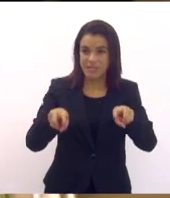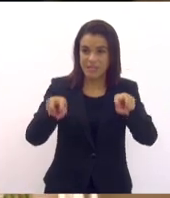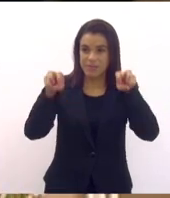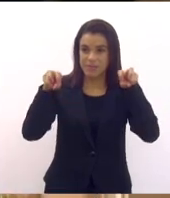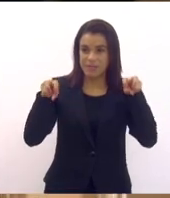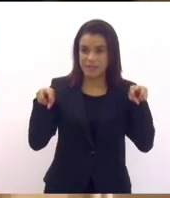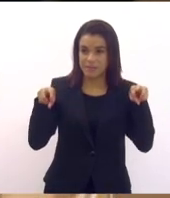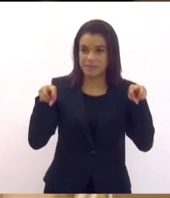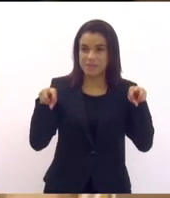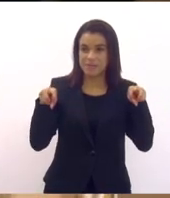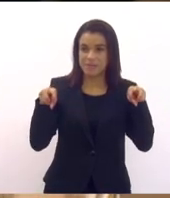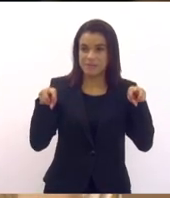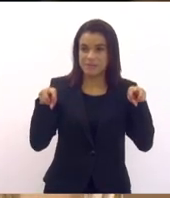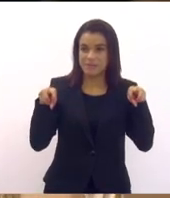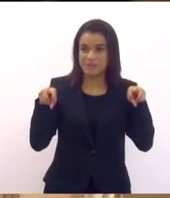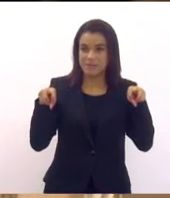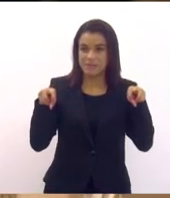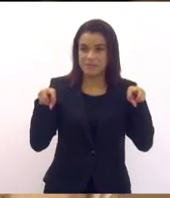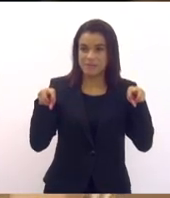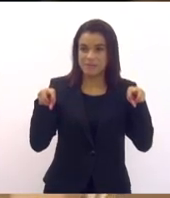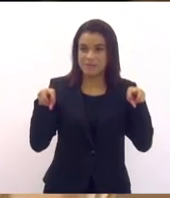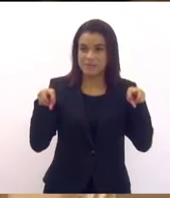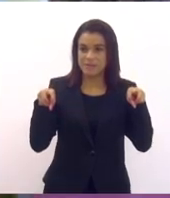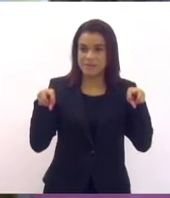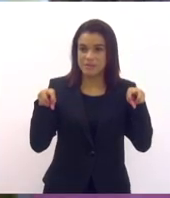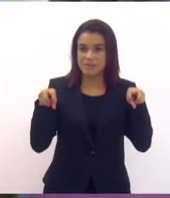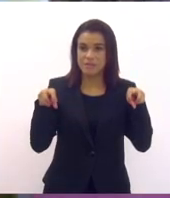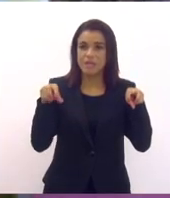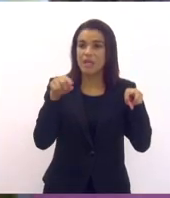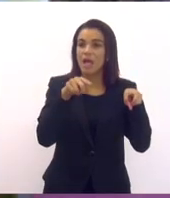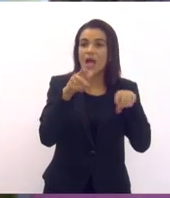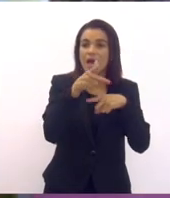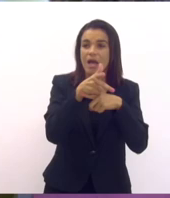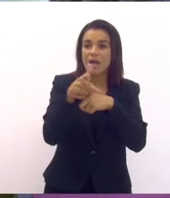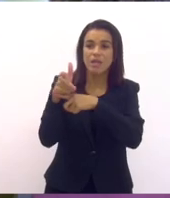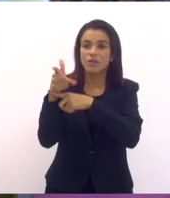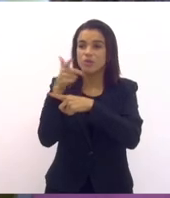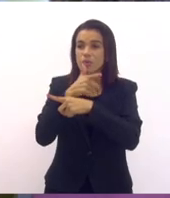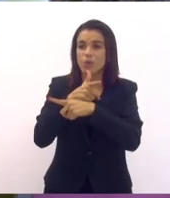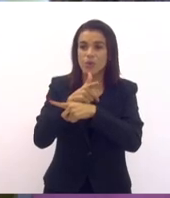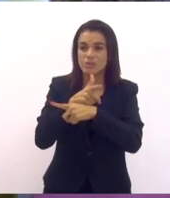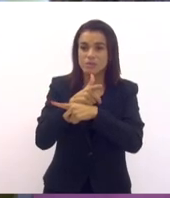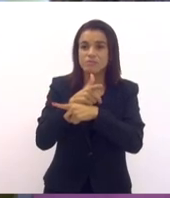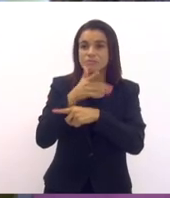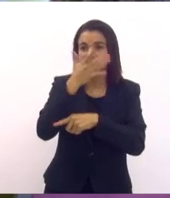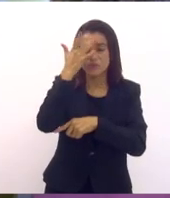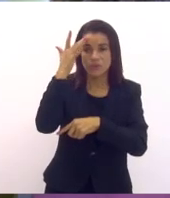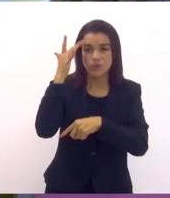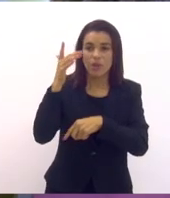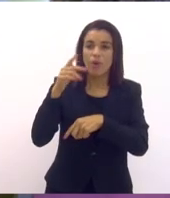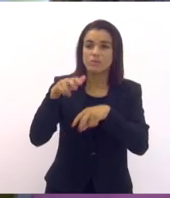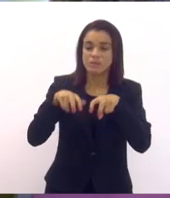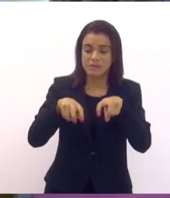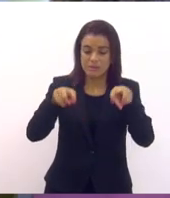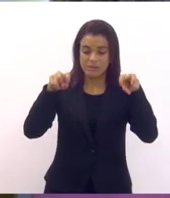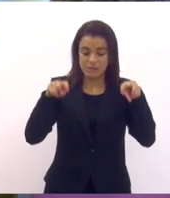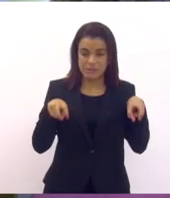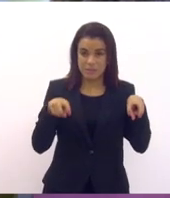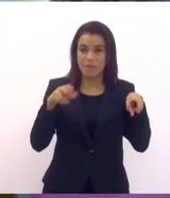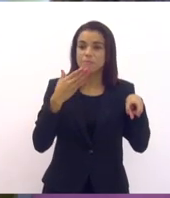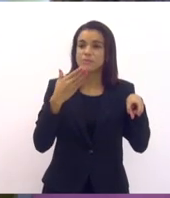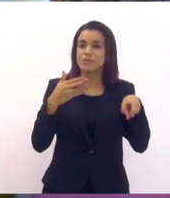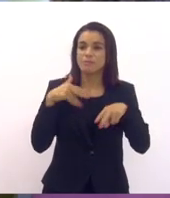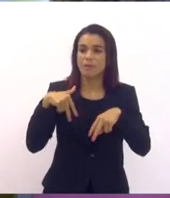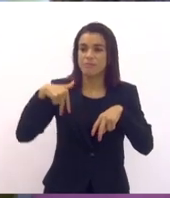favor eh Eles não estão conseguindo captar a imagem de vocês então quem tiver atrás na hora de falar vou pedir para